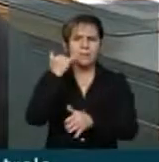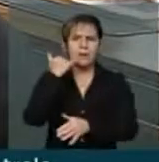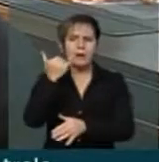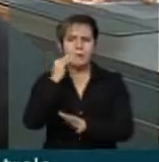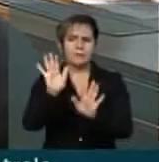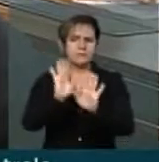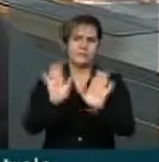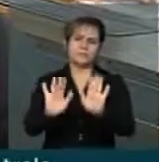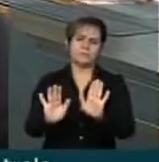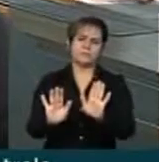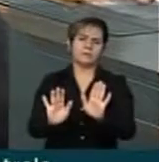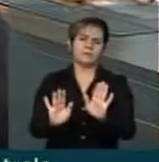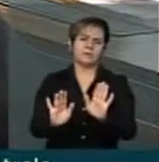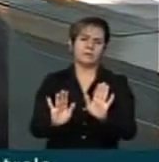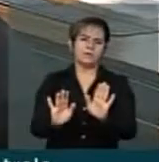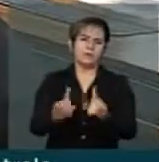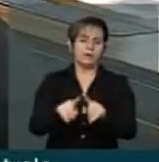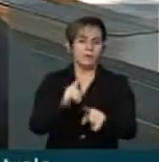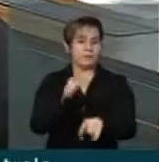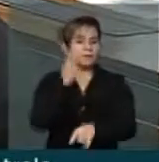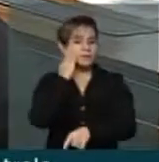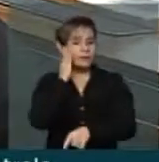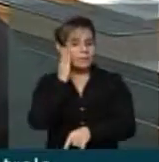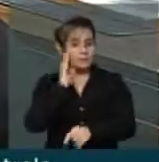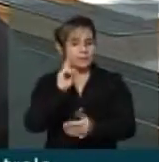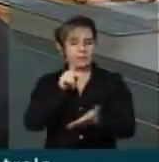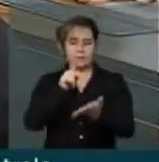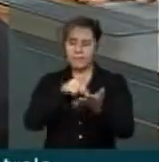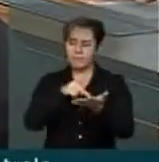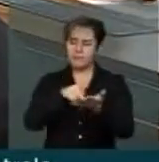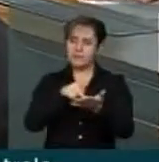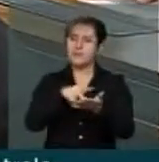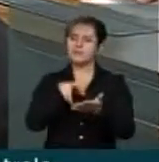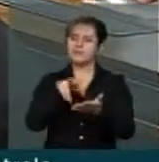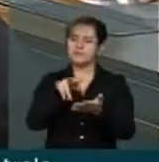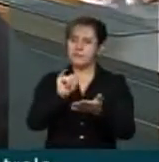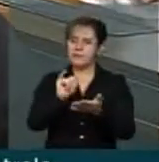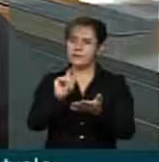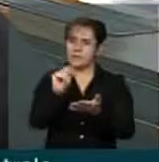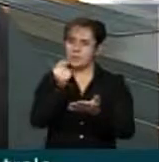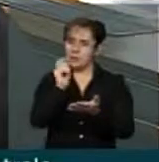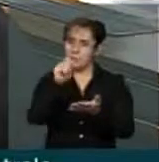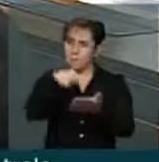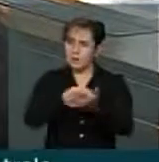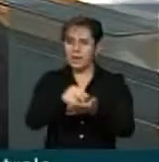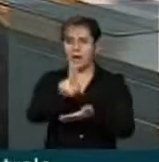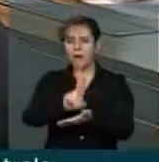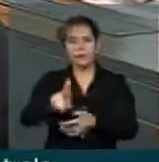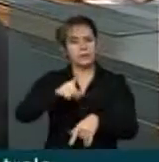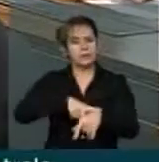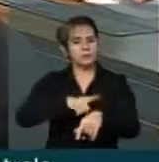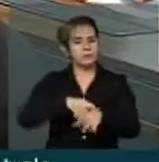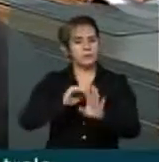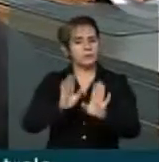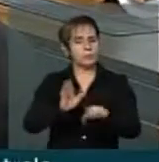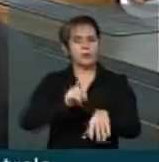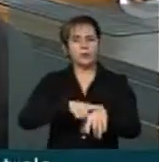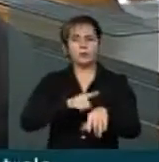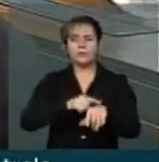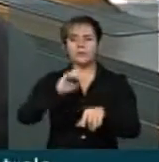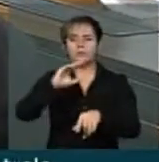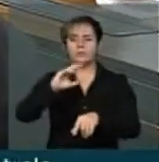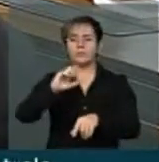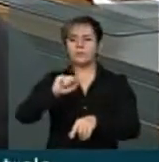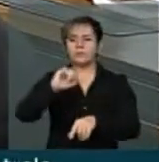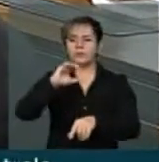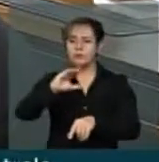ao consumidor. É o consumidor saber que efetivamente ele vai ter custo se usar. O tempo de validade de um chip, que não